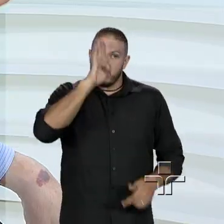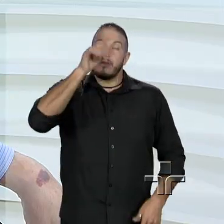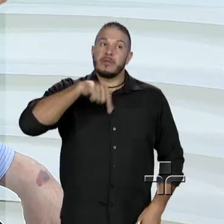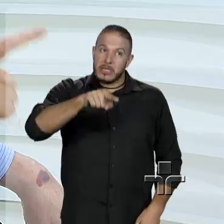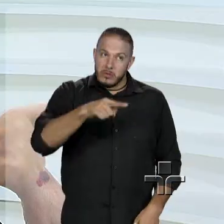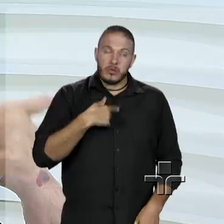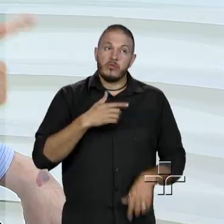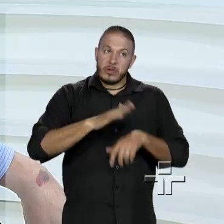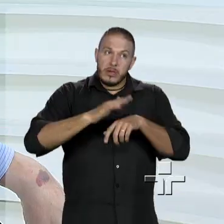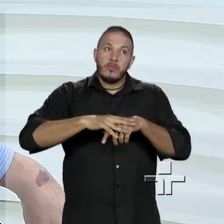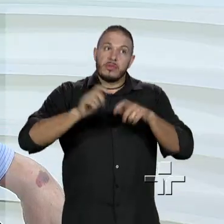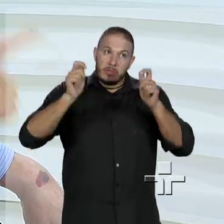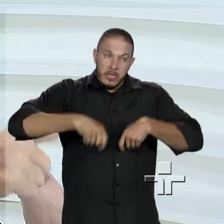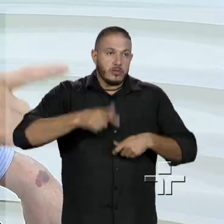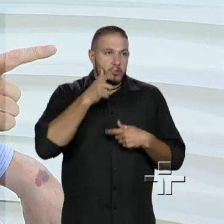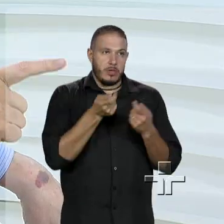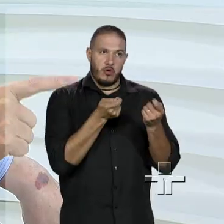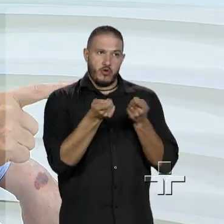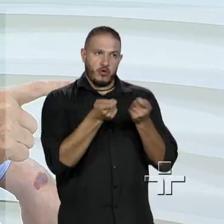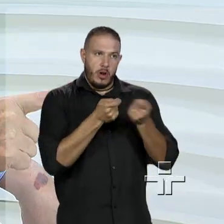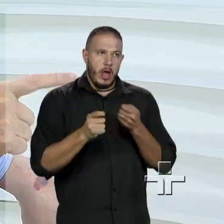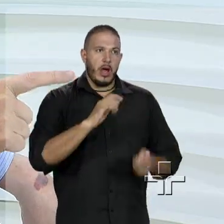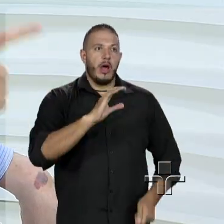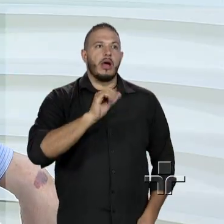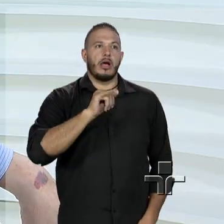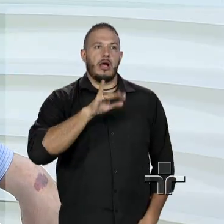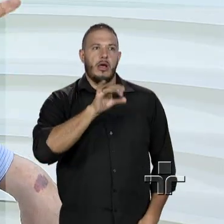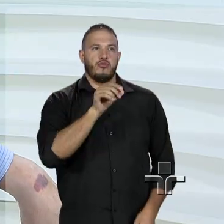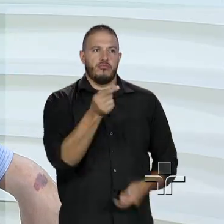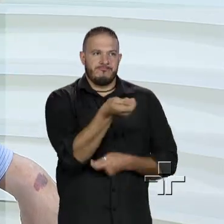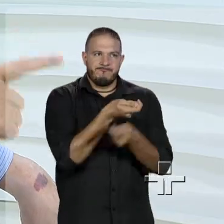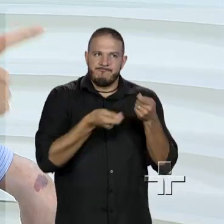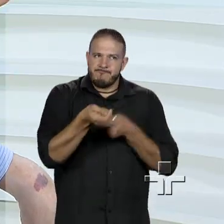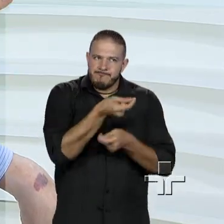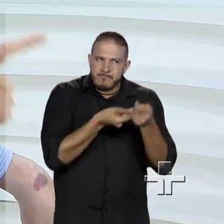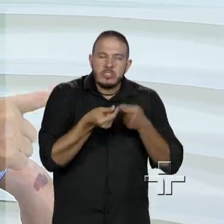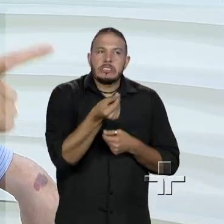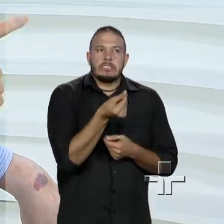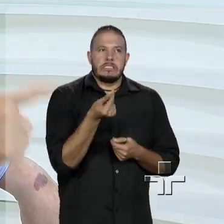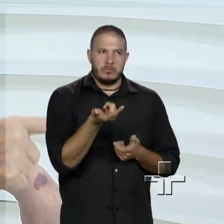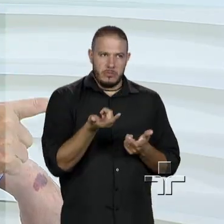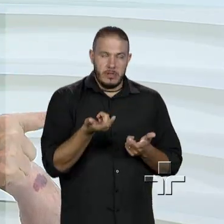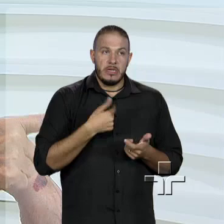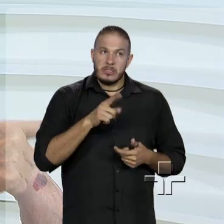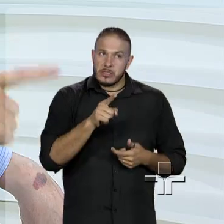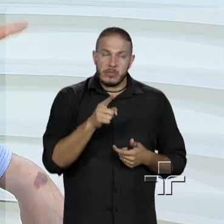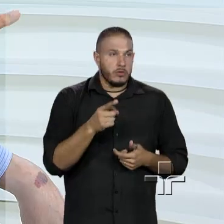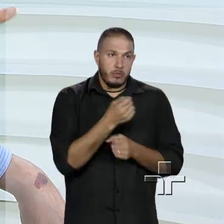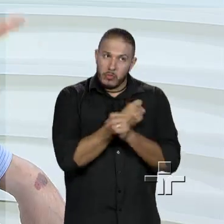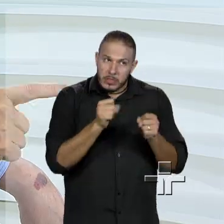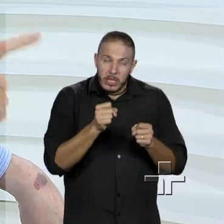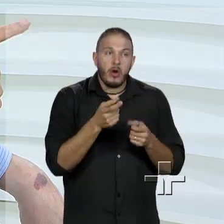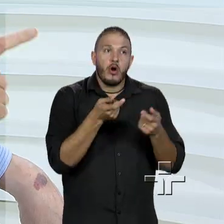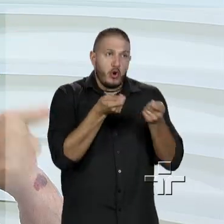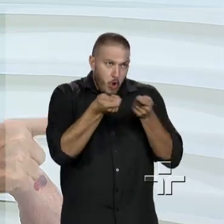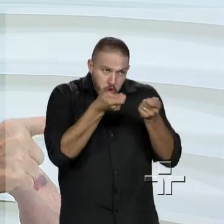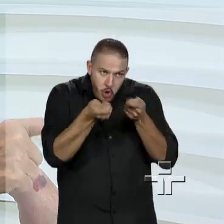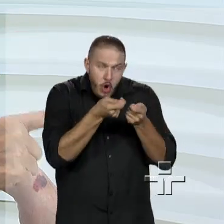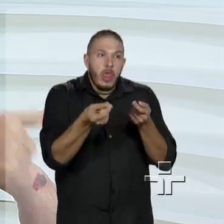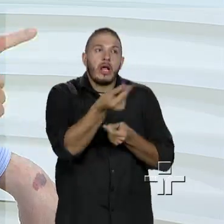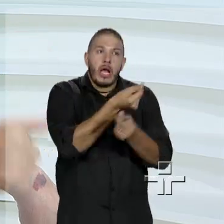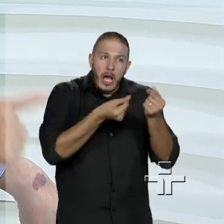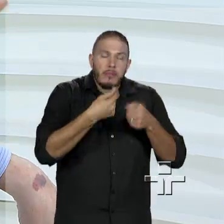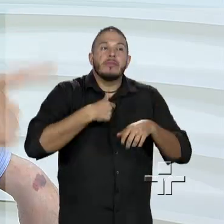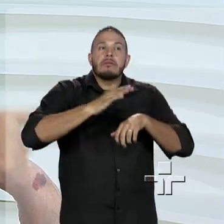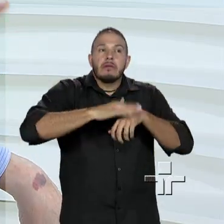é a possibilidade de controlar o câmbio. Se ele não puder fazer uma política como essa, o controle de câmbio vai ser feito